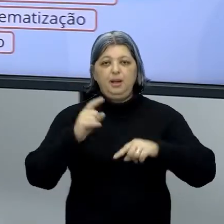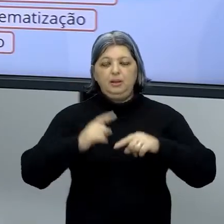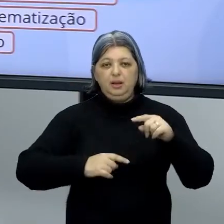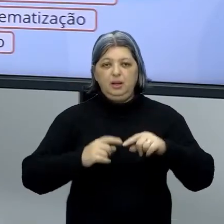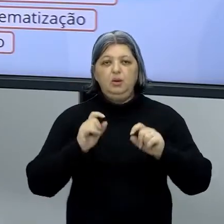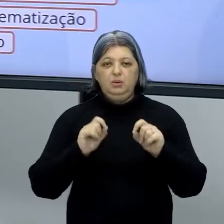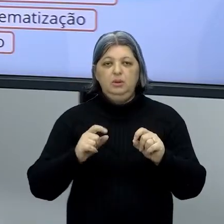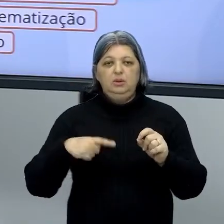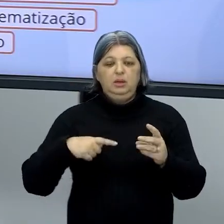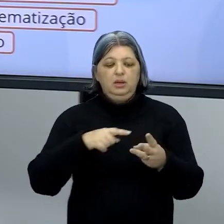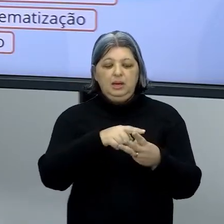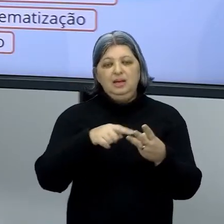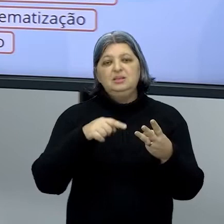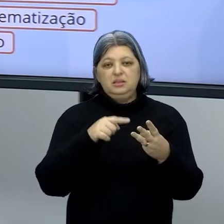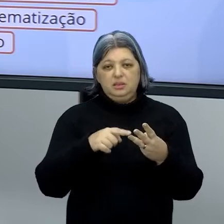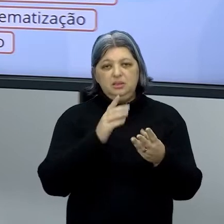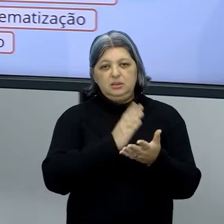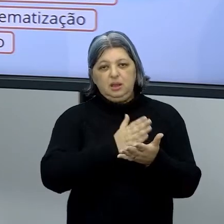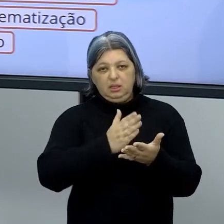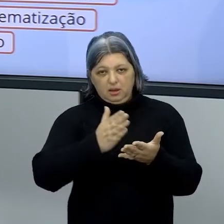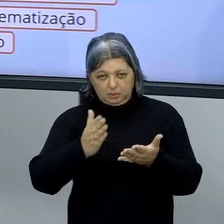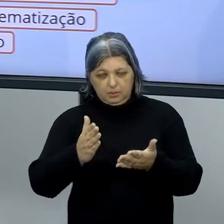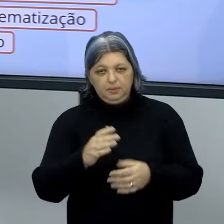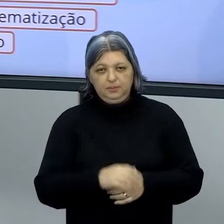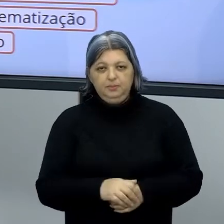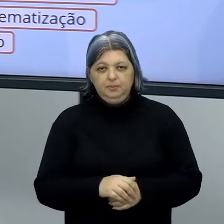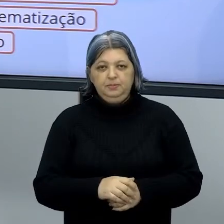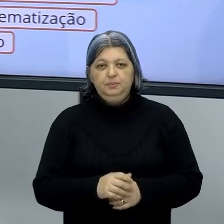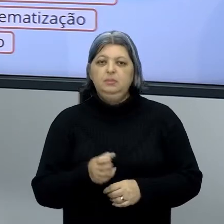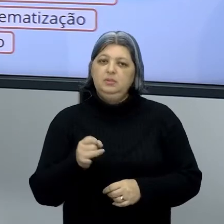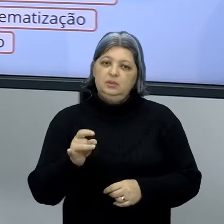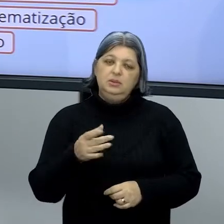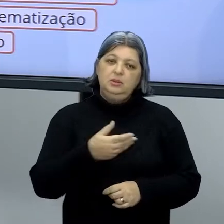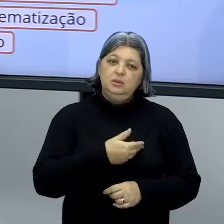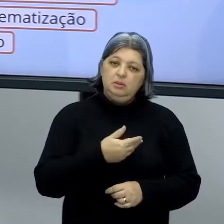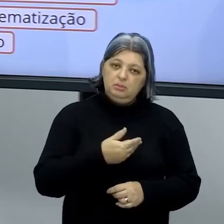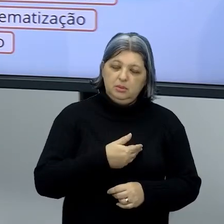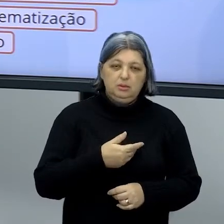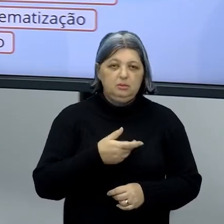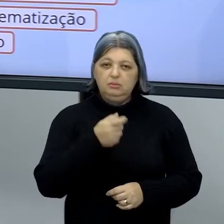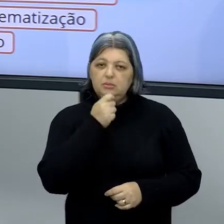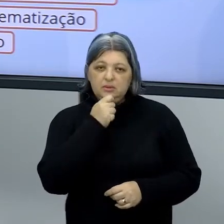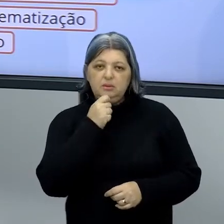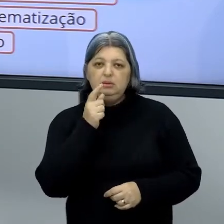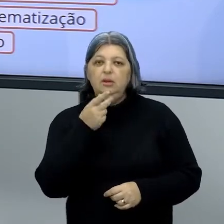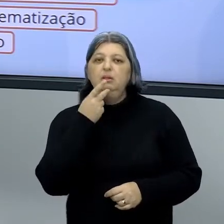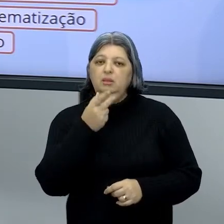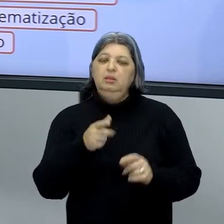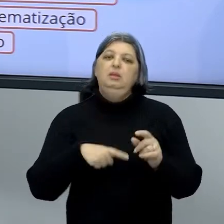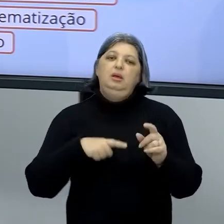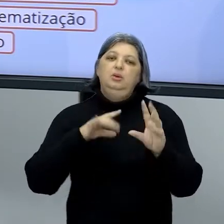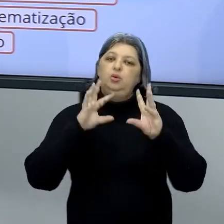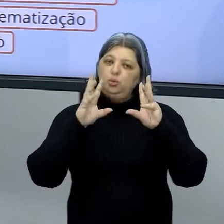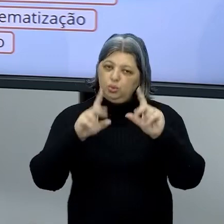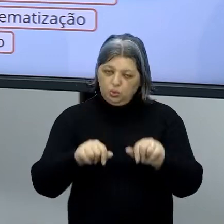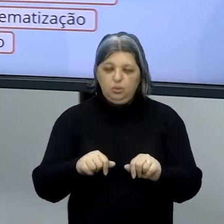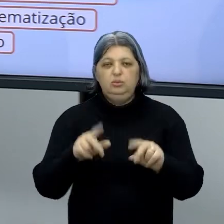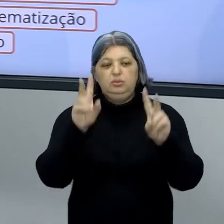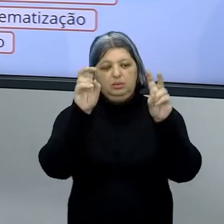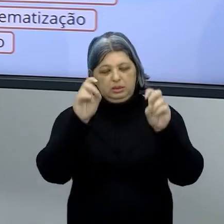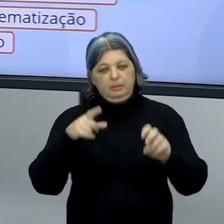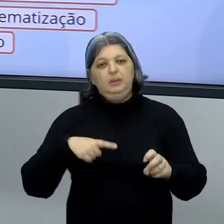com essas 3 etapas, né? Se você conversar com o seu colega que não está matriculado no seu aprofundamento, ele vai falar também que tem introdução,